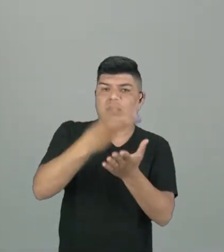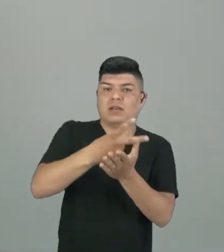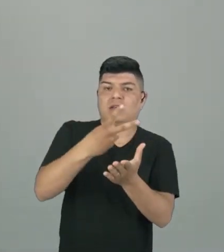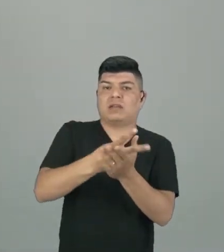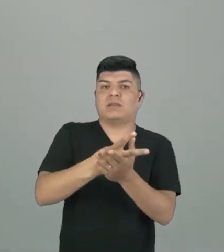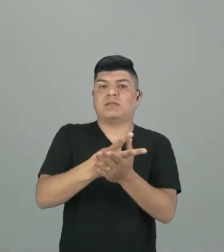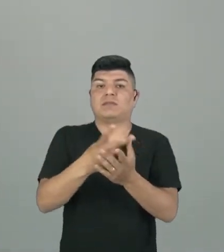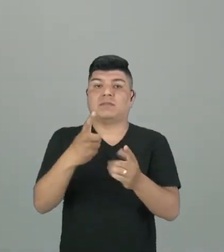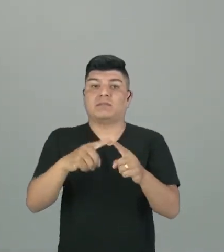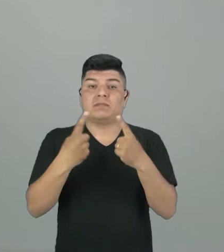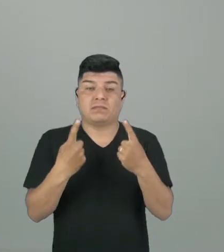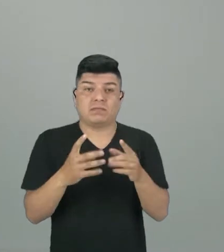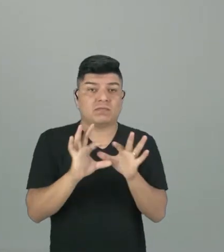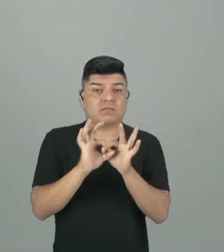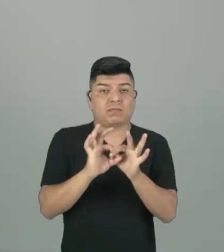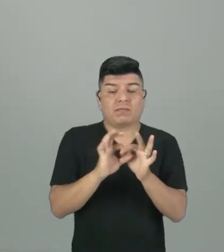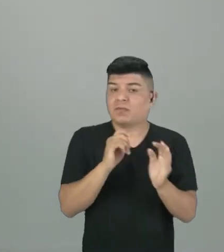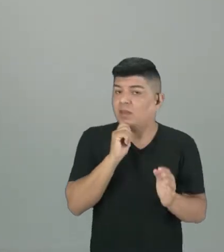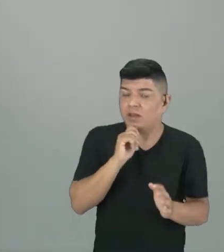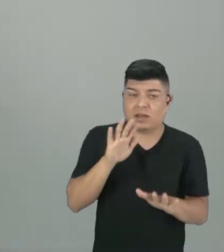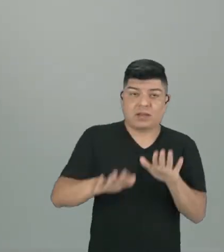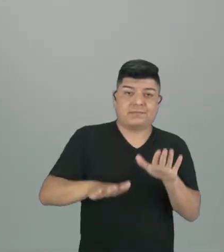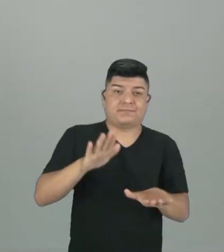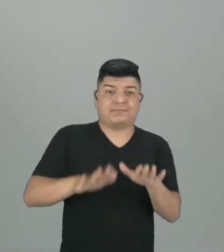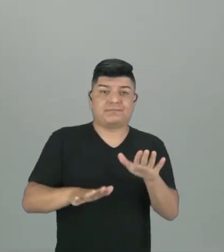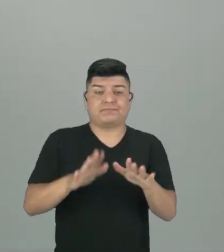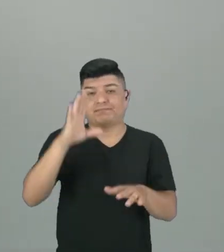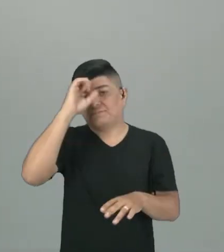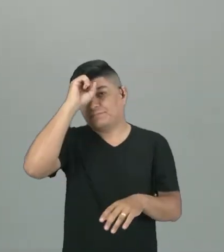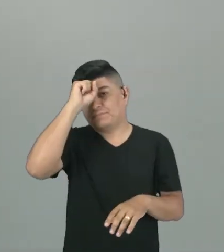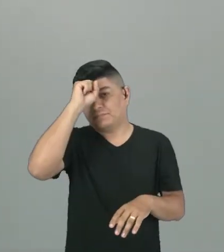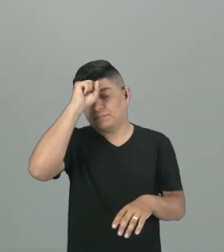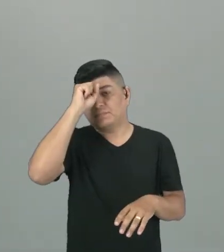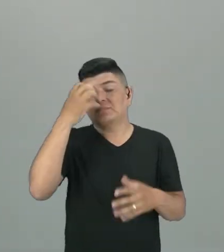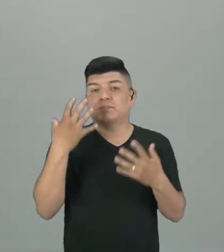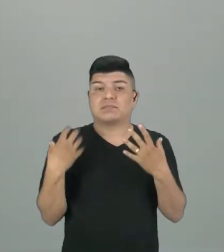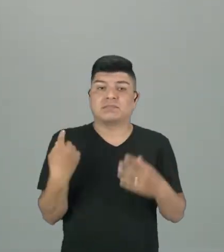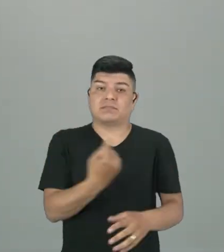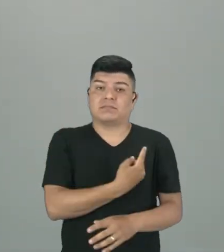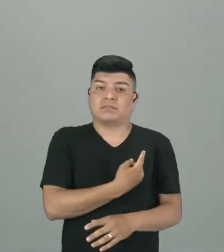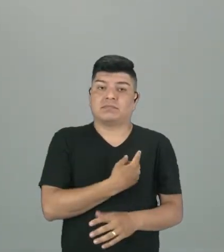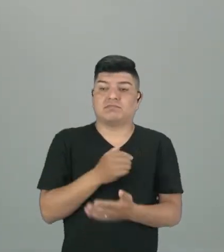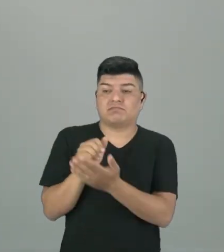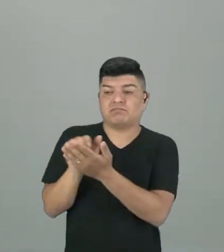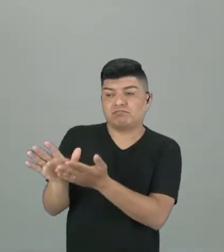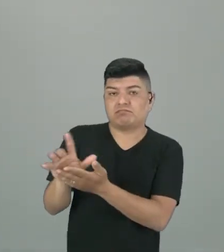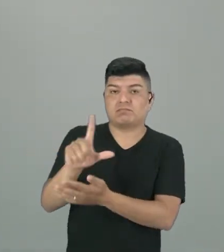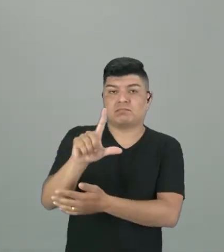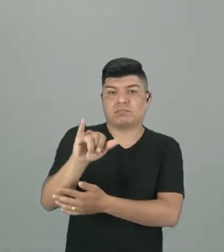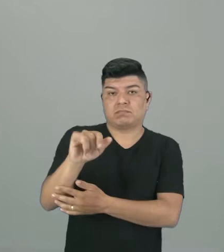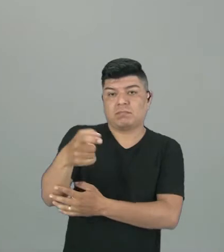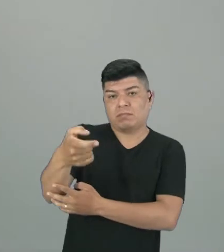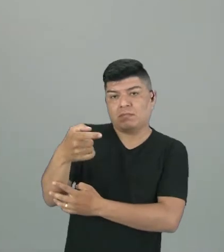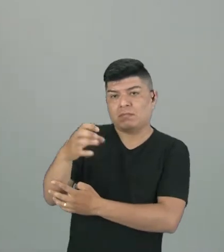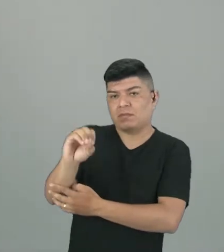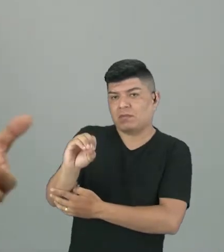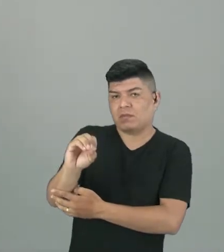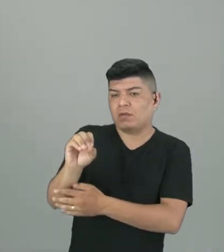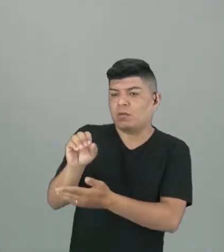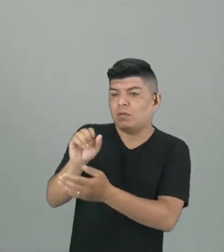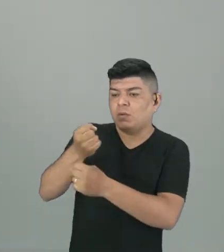essas lições ainda muitas vezes não foram aprendidas. Até a maneira da gente jogar fora o nosso lixo, de manter